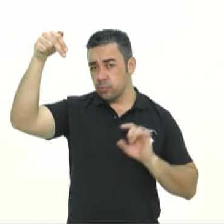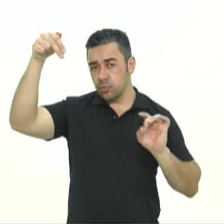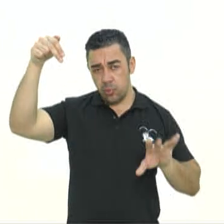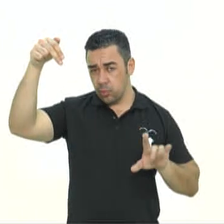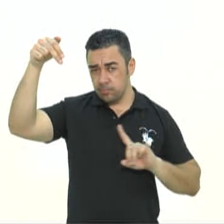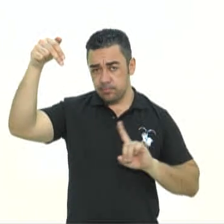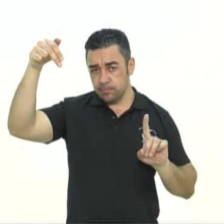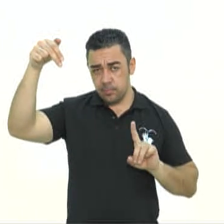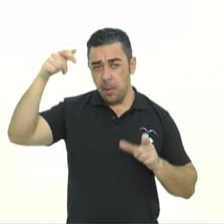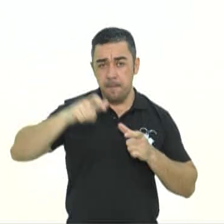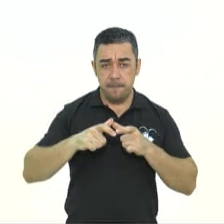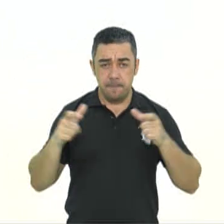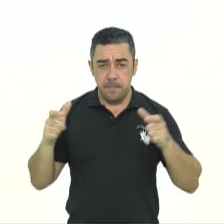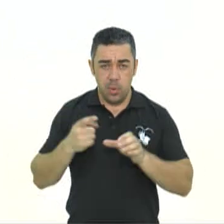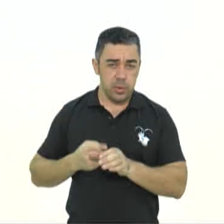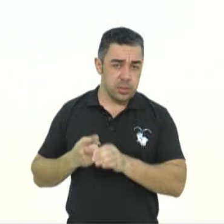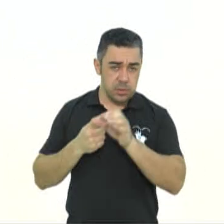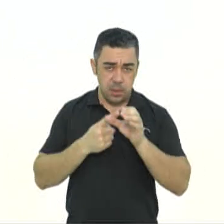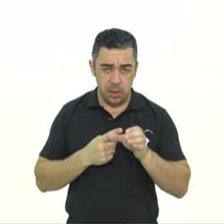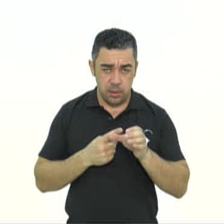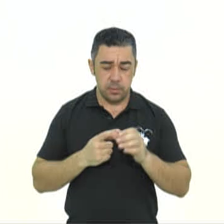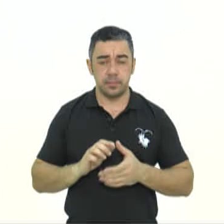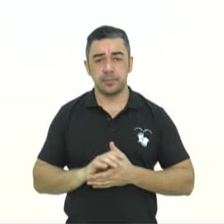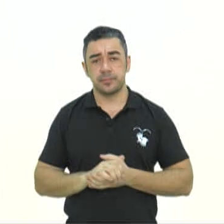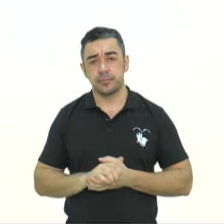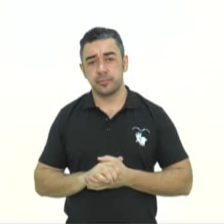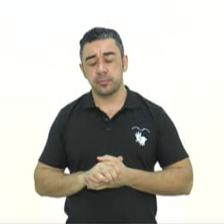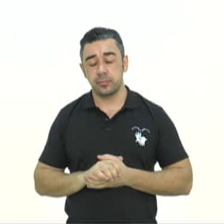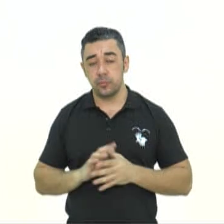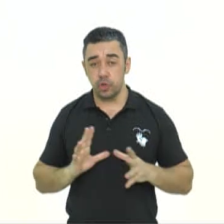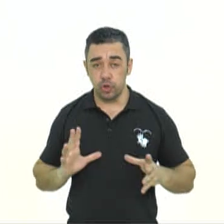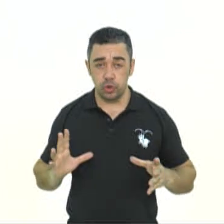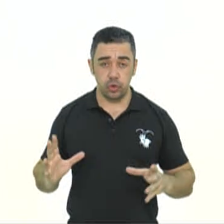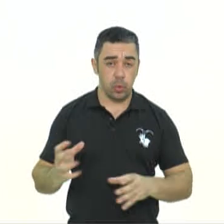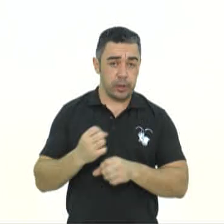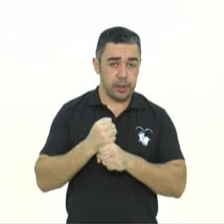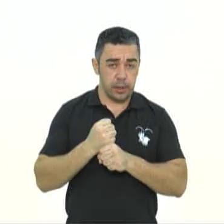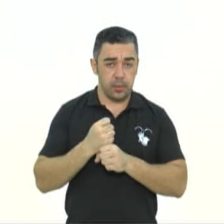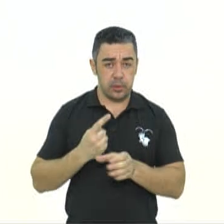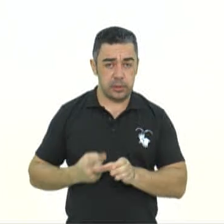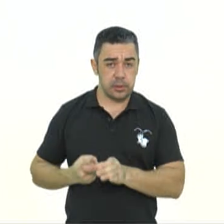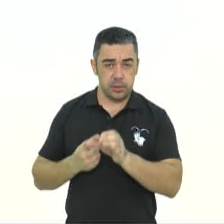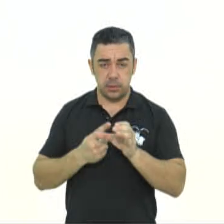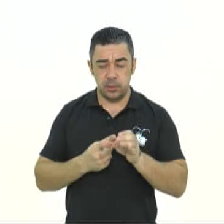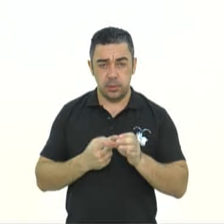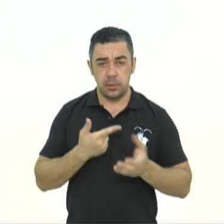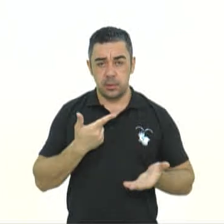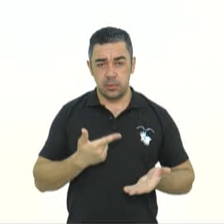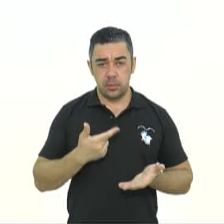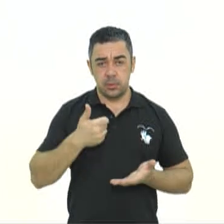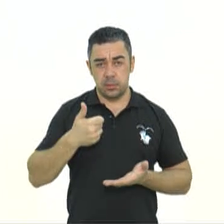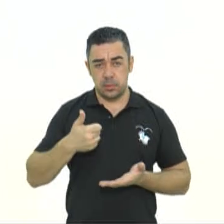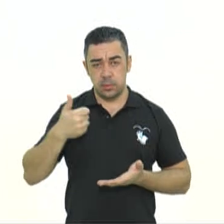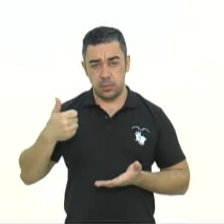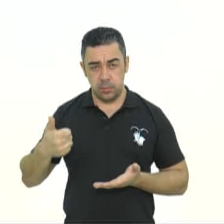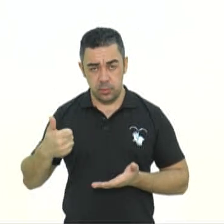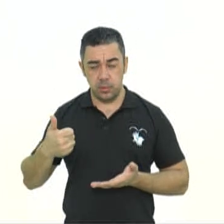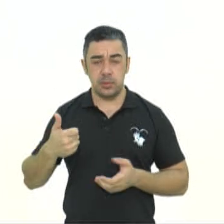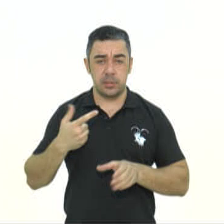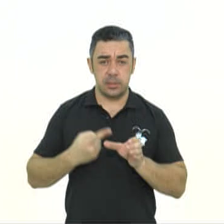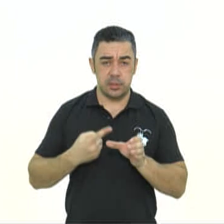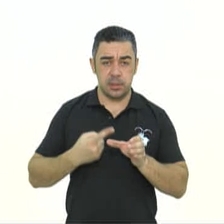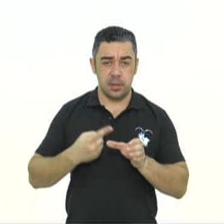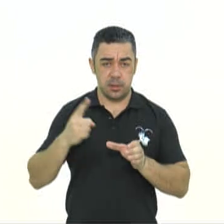onde estão a maioria das cidades. Do total de municípios, 211 estão na